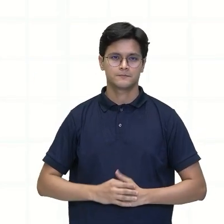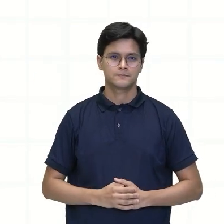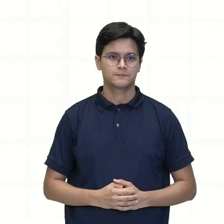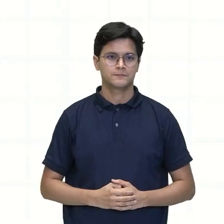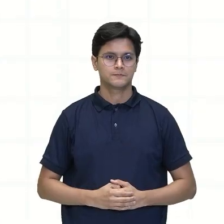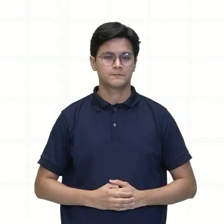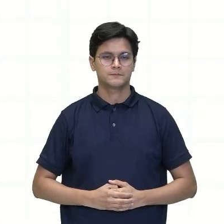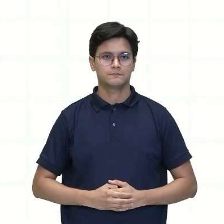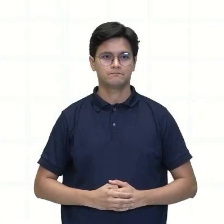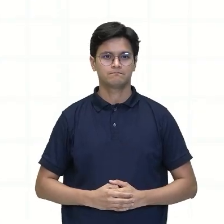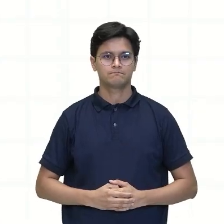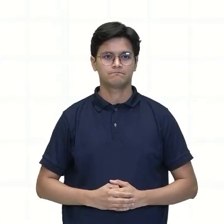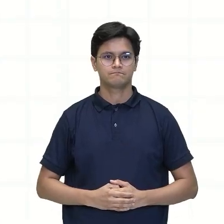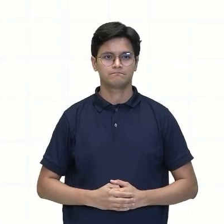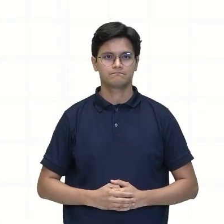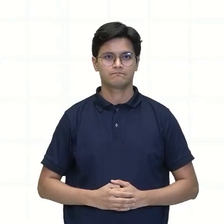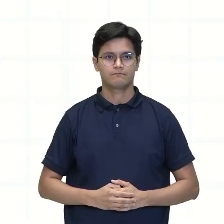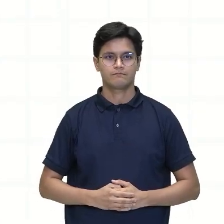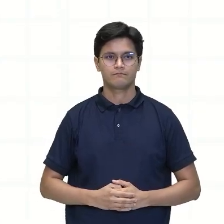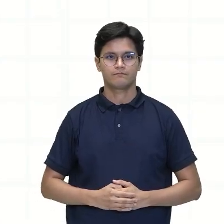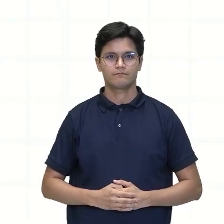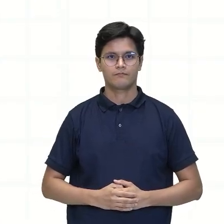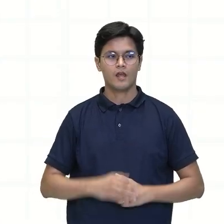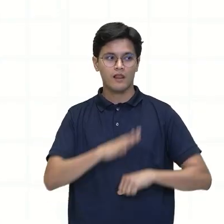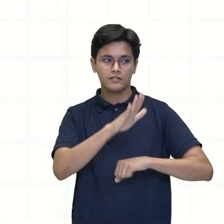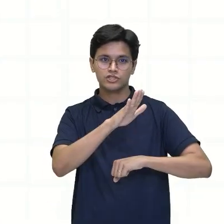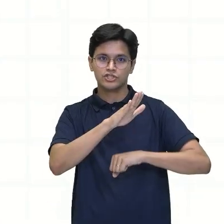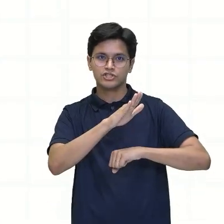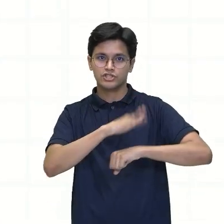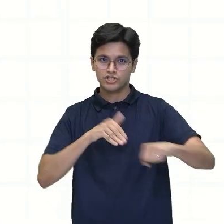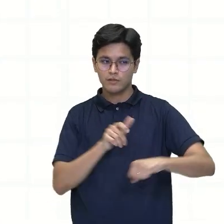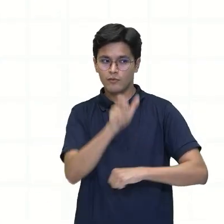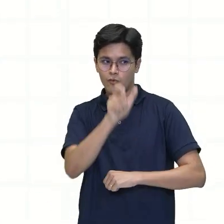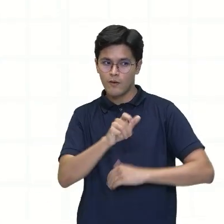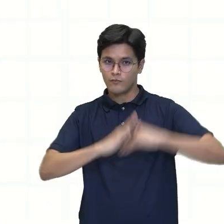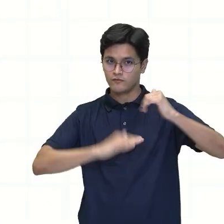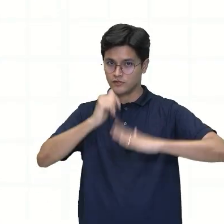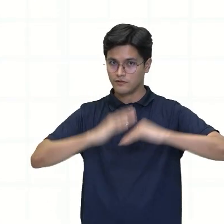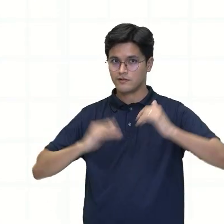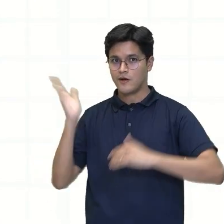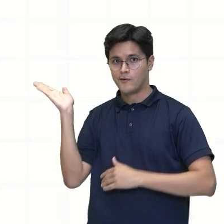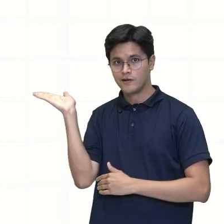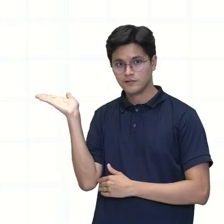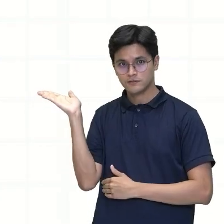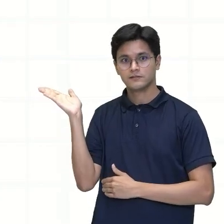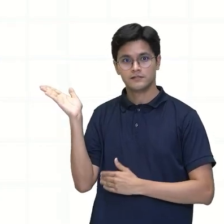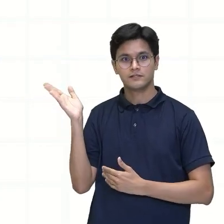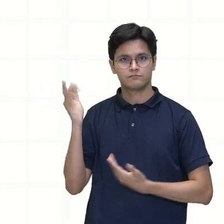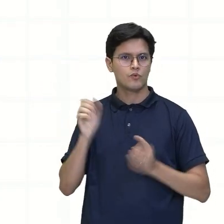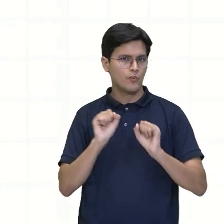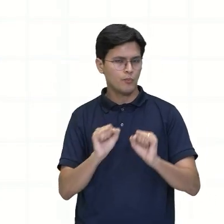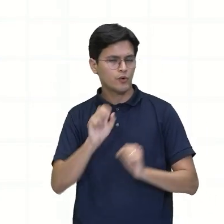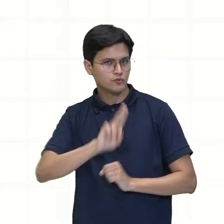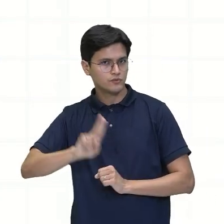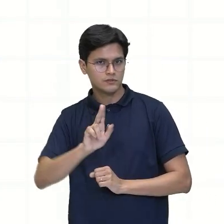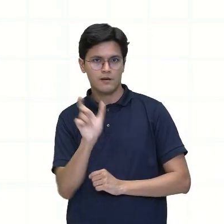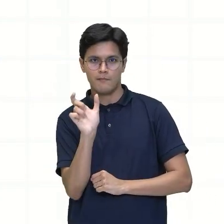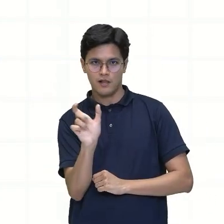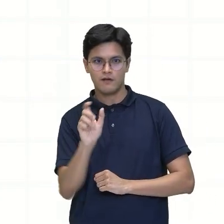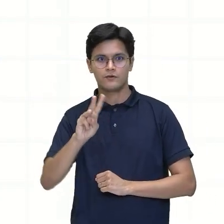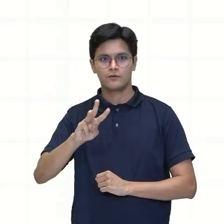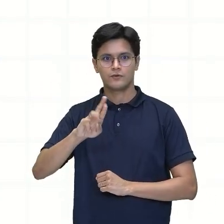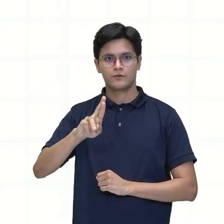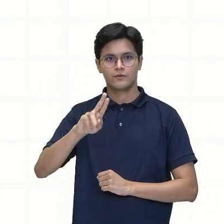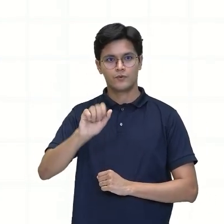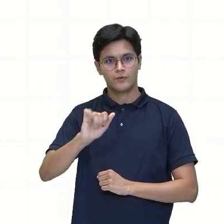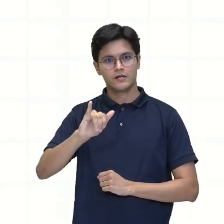Olha só, garçonete. Vem aqui, por favor. Poderia ser waiter, tá? A palavrinha waiter, waitress é garçonete. Come here. Repara que ela está